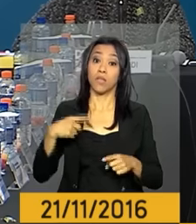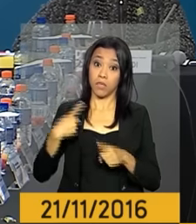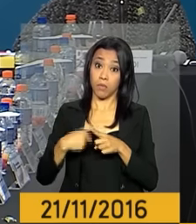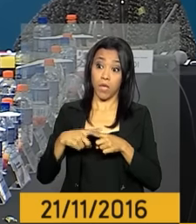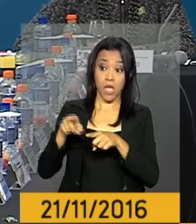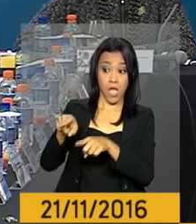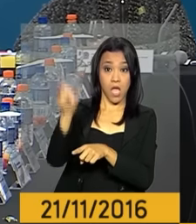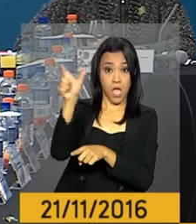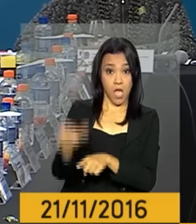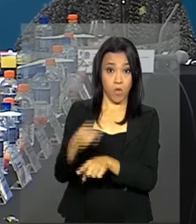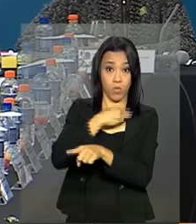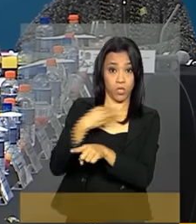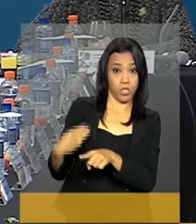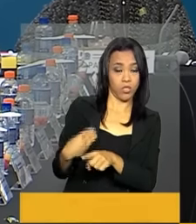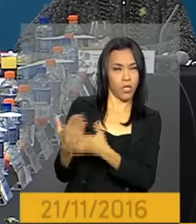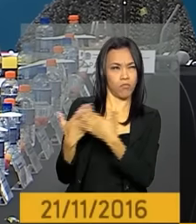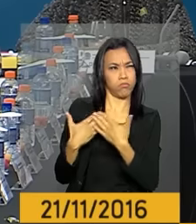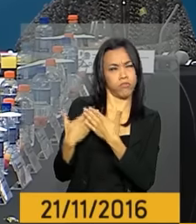está estudando